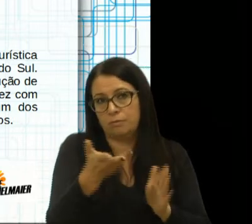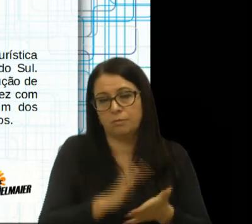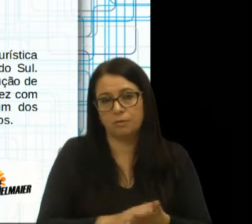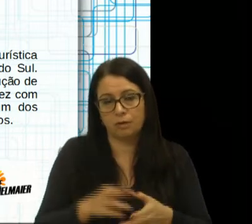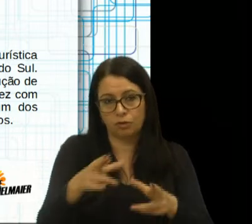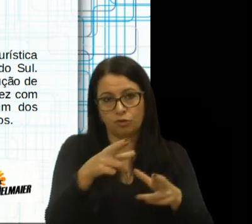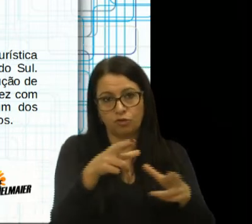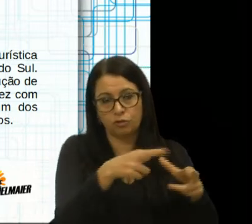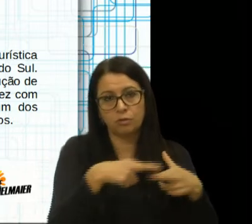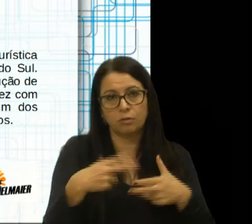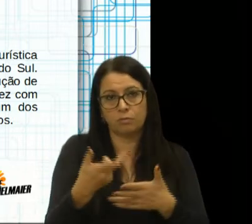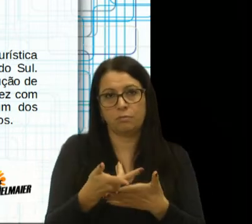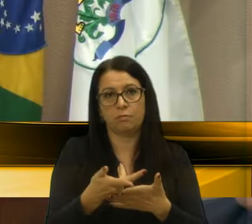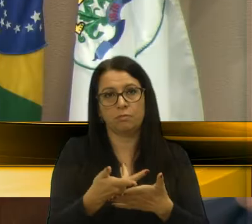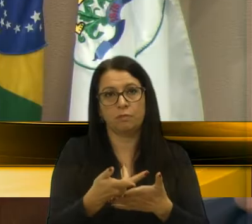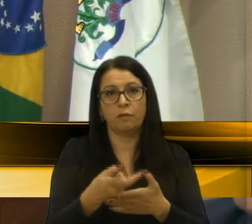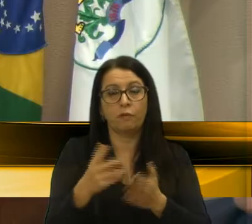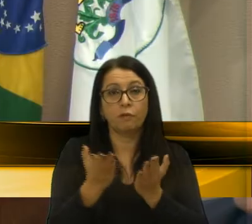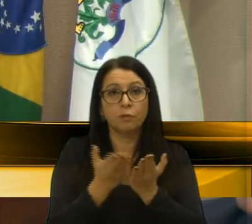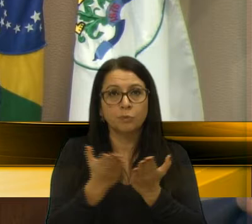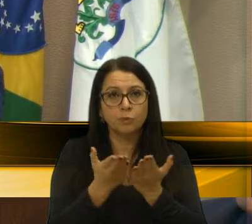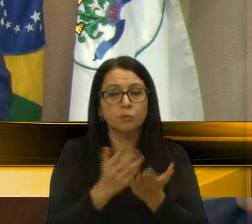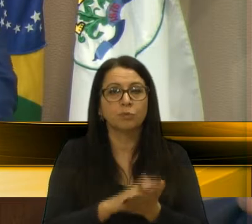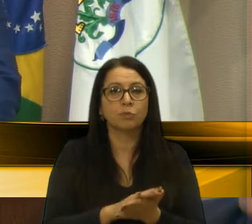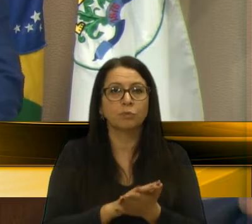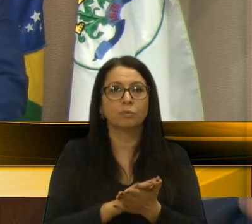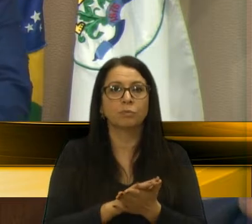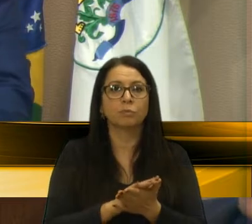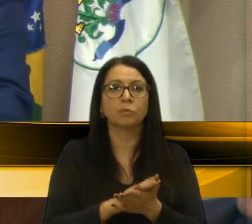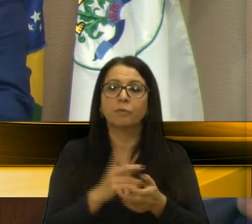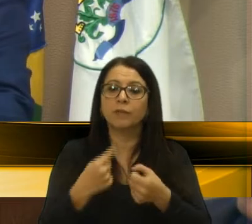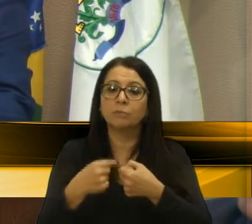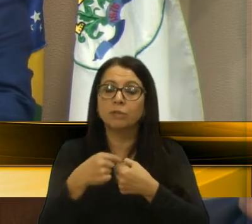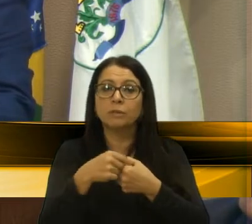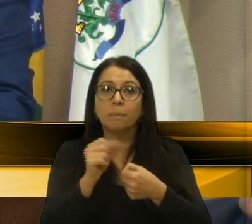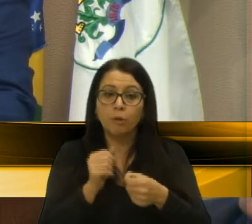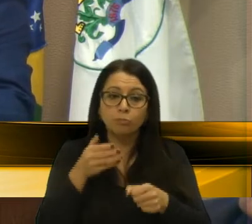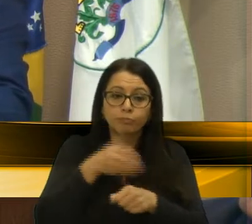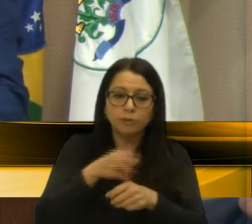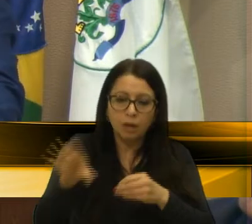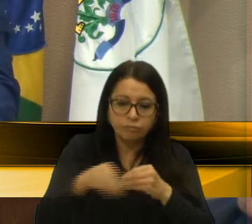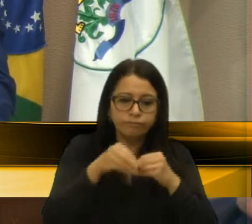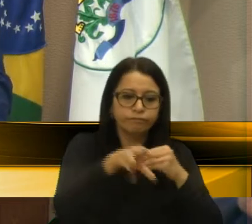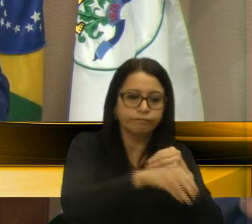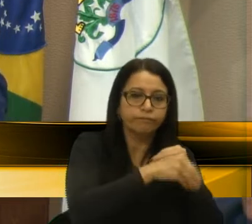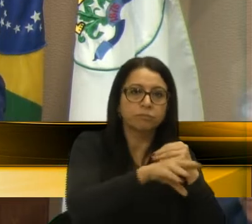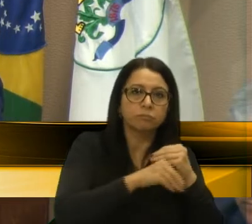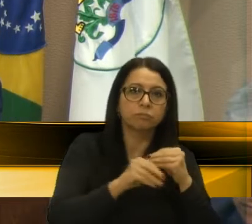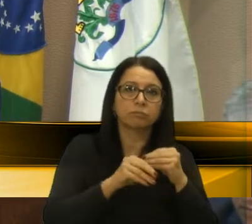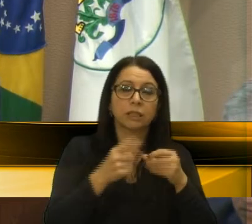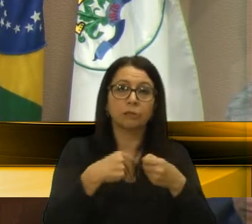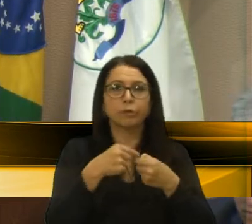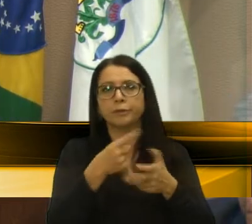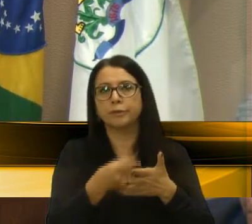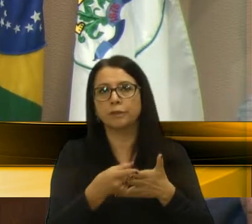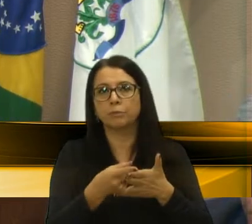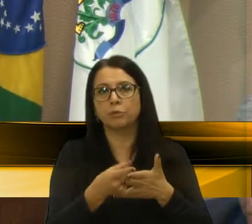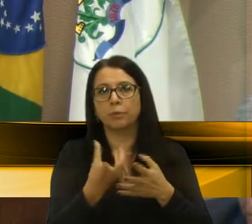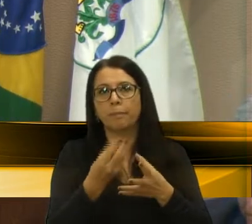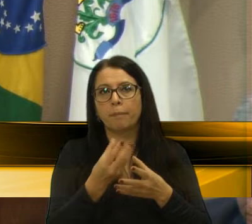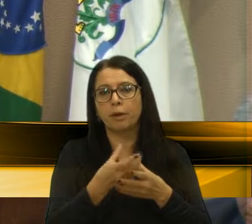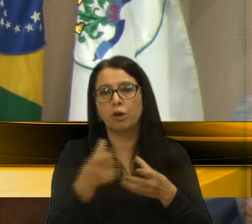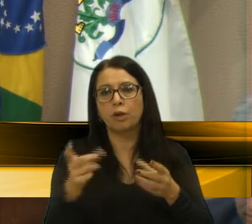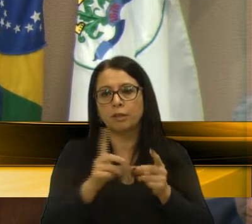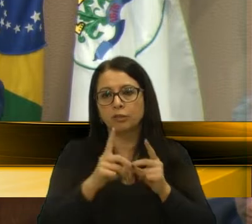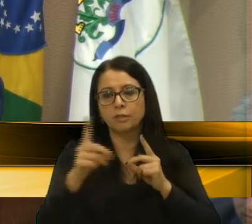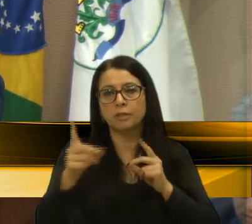região metropolitana da Serra, inclusive, foi feito um estudo para saber que municípios poderiam ser agregados. Existem municípios com muito maior